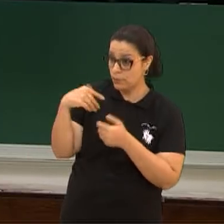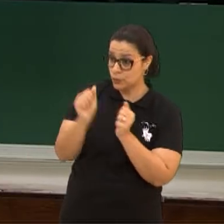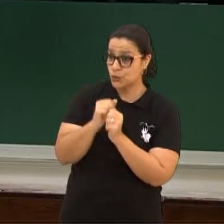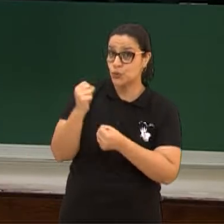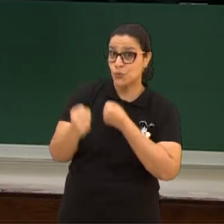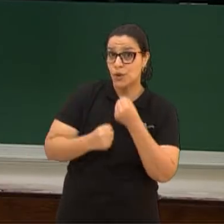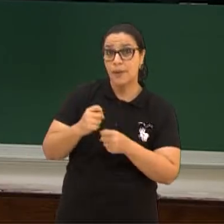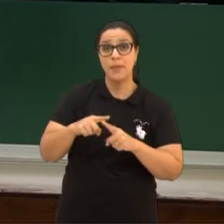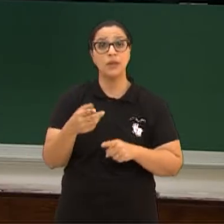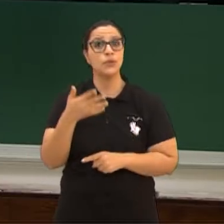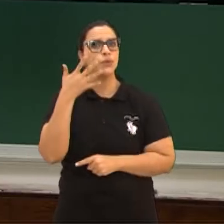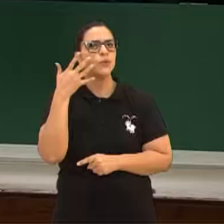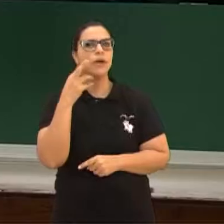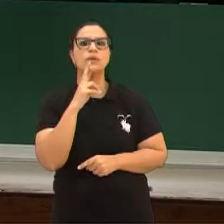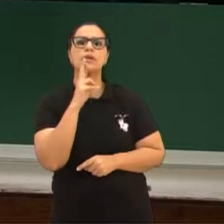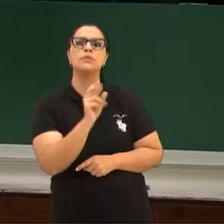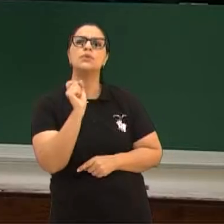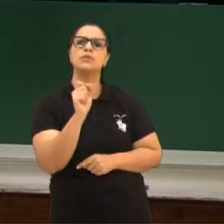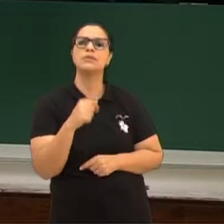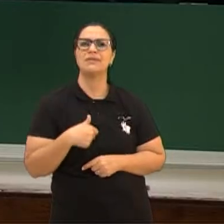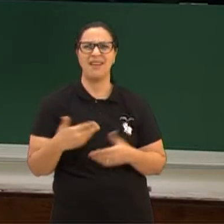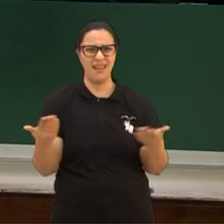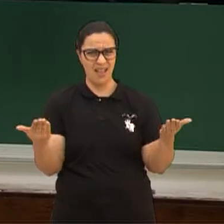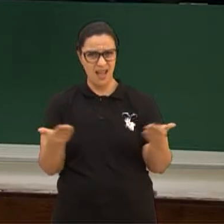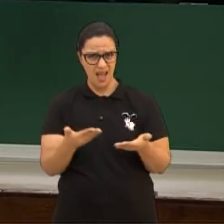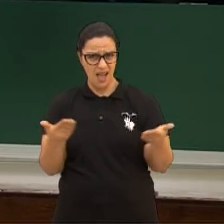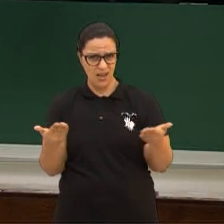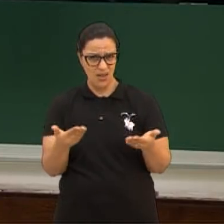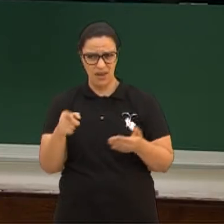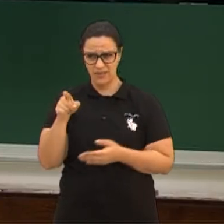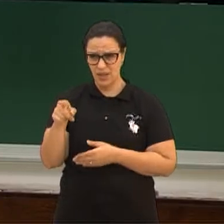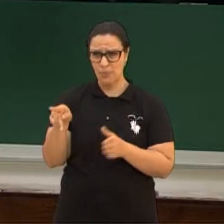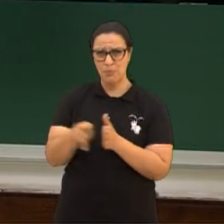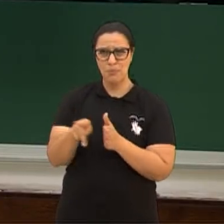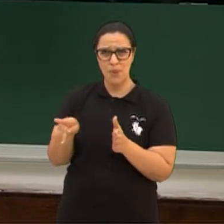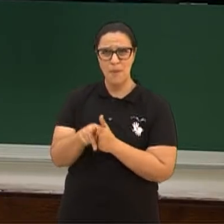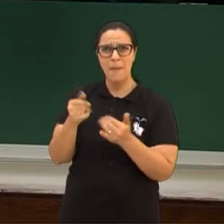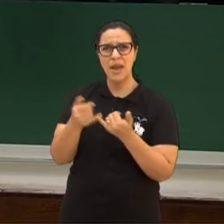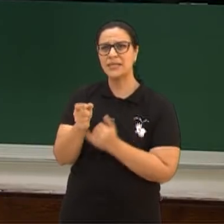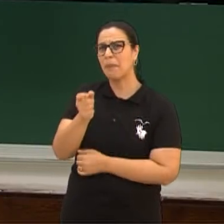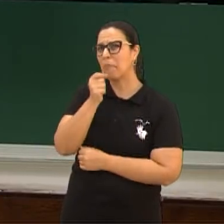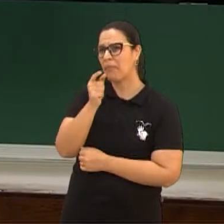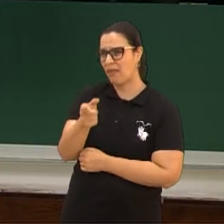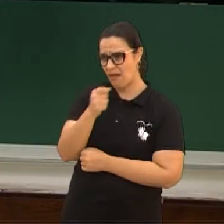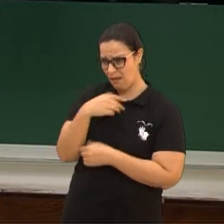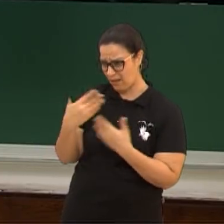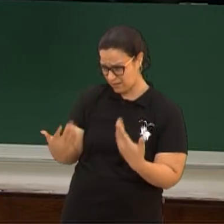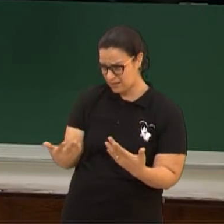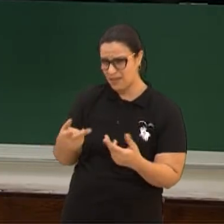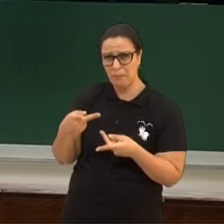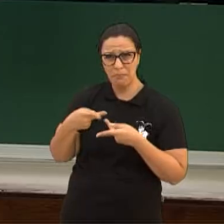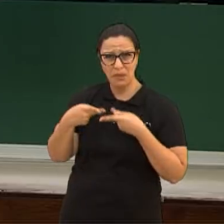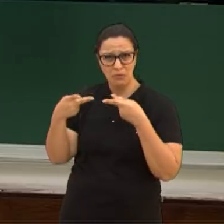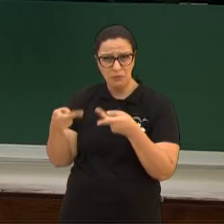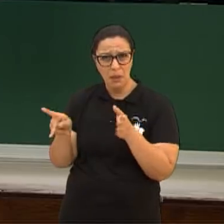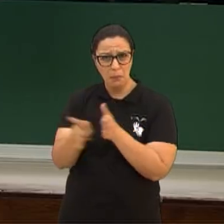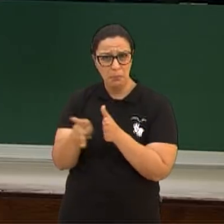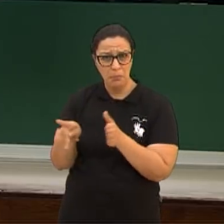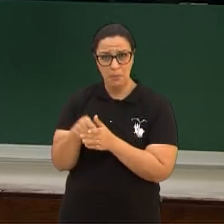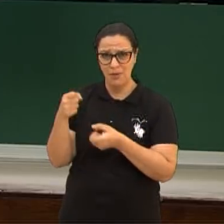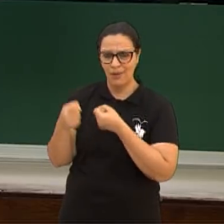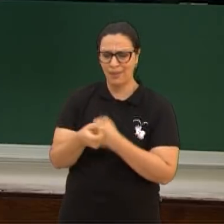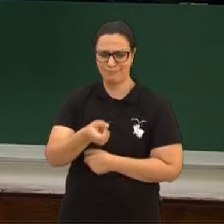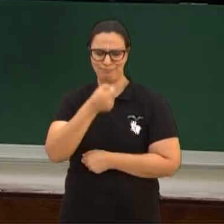irem correr, e aí o Garfield disse, agora o John está fazendo comédia, está contando